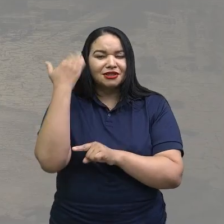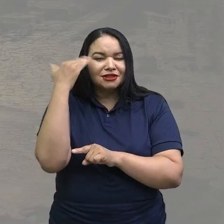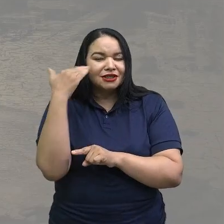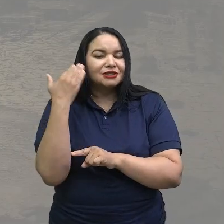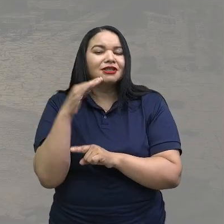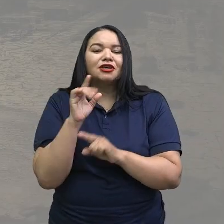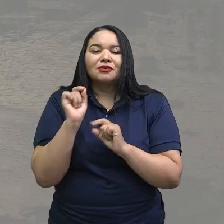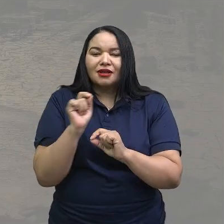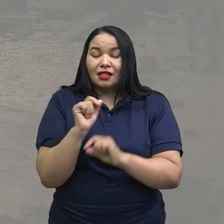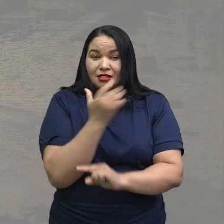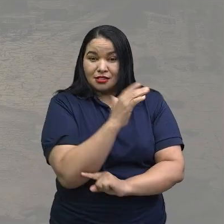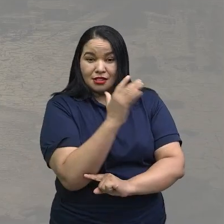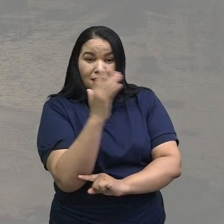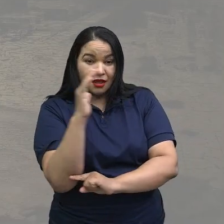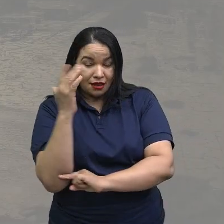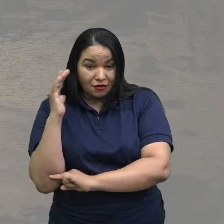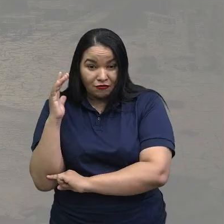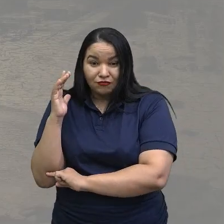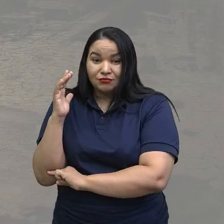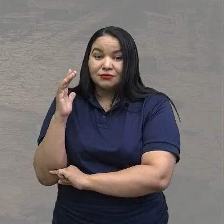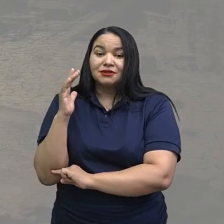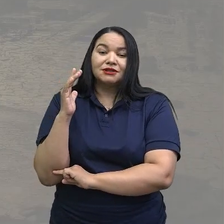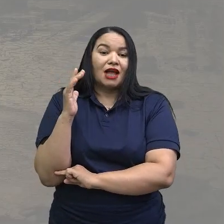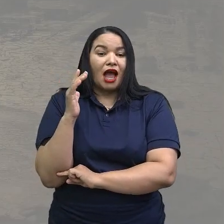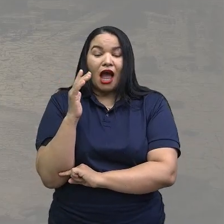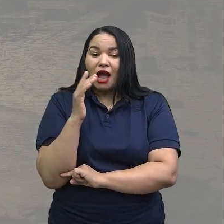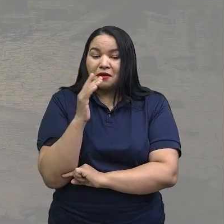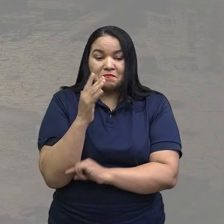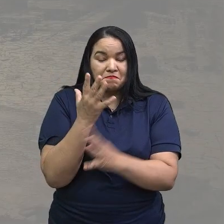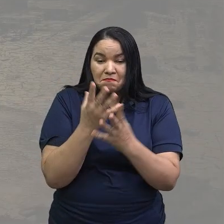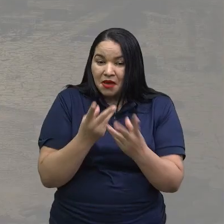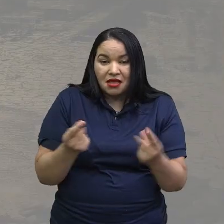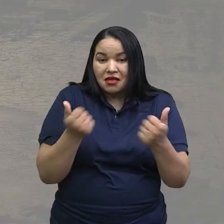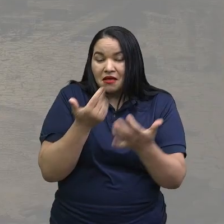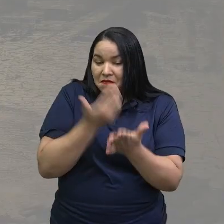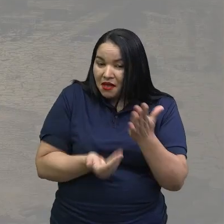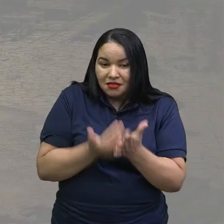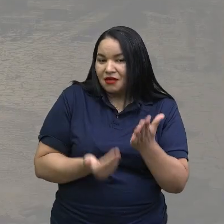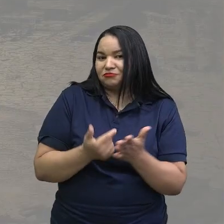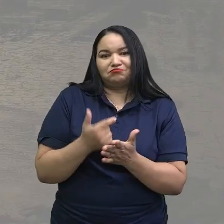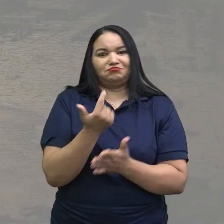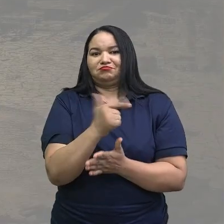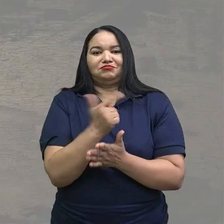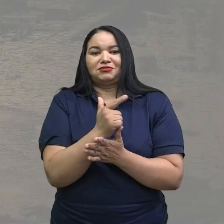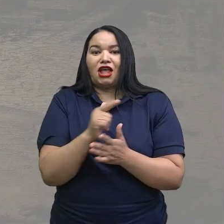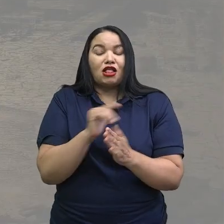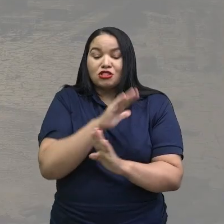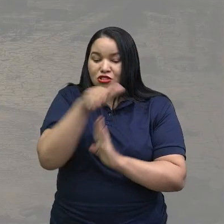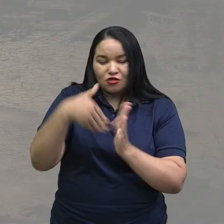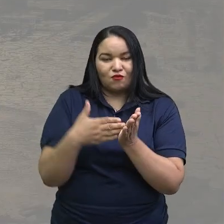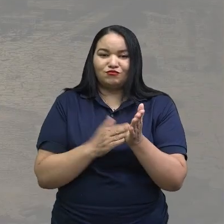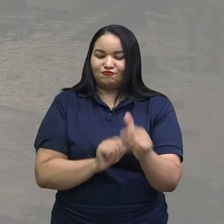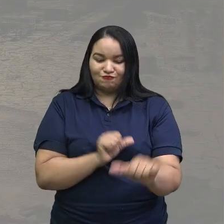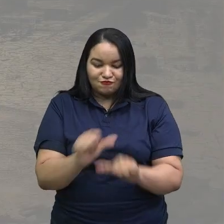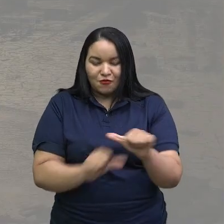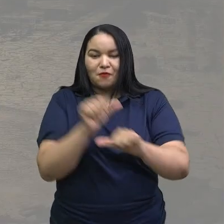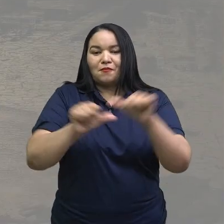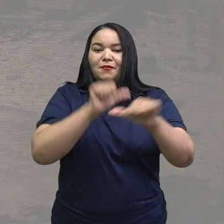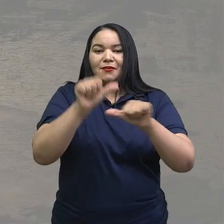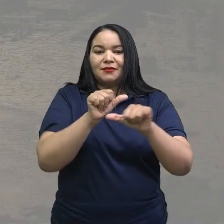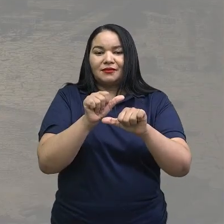verdade, na natureza, né, nada se perde, nada se cria, tudo se transforma, tá? Então, na verdade, nada